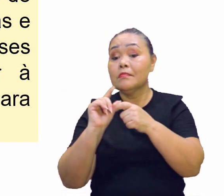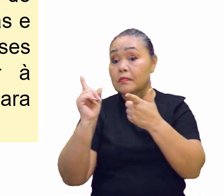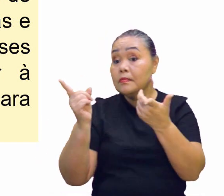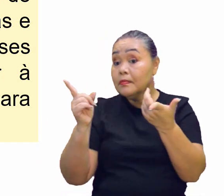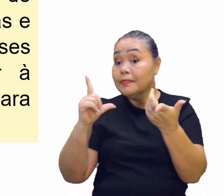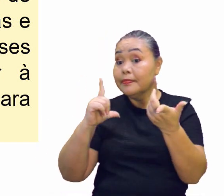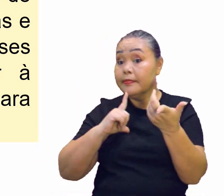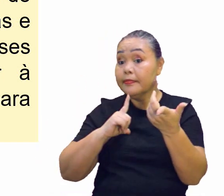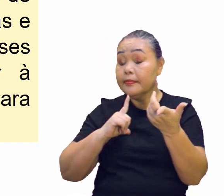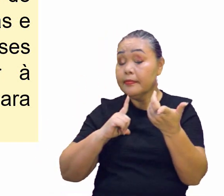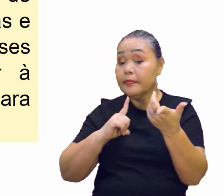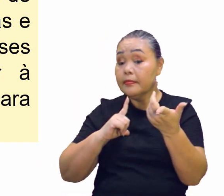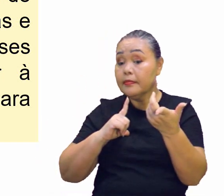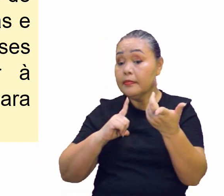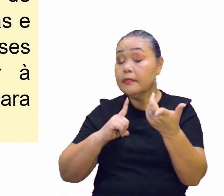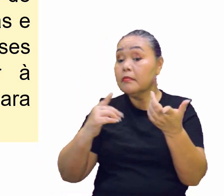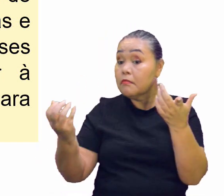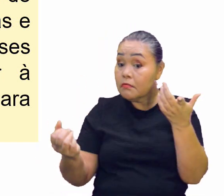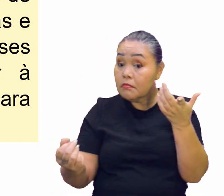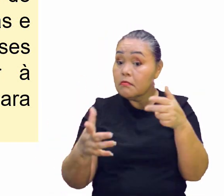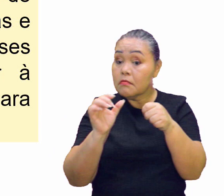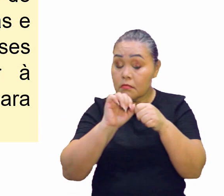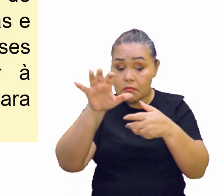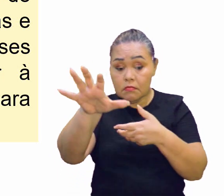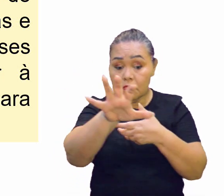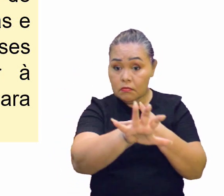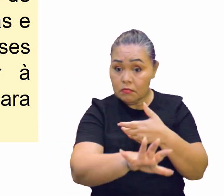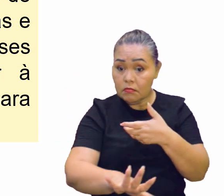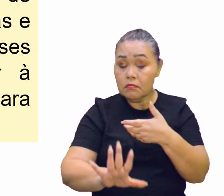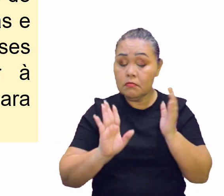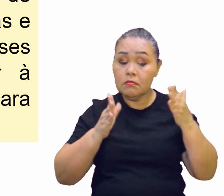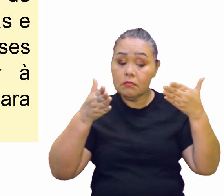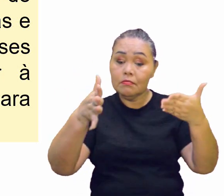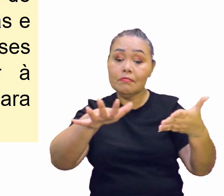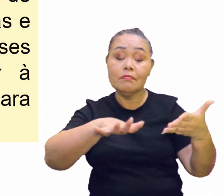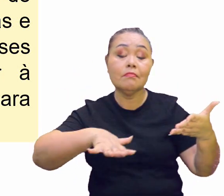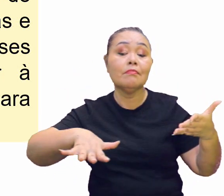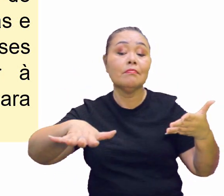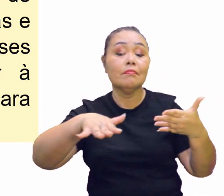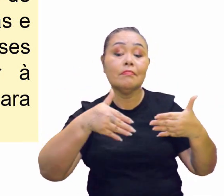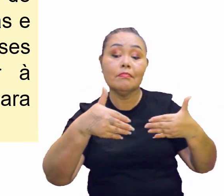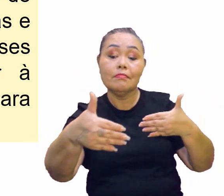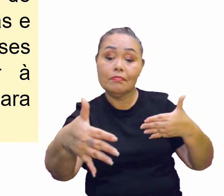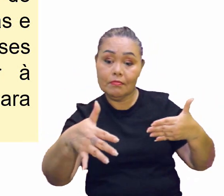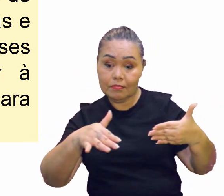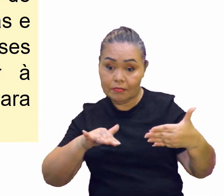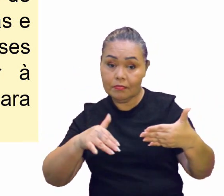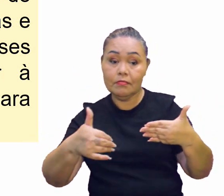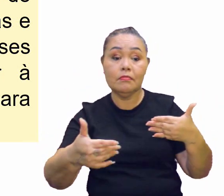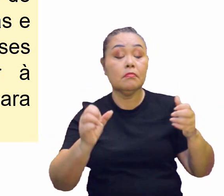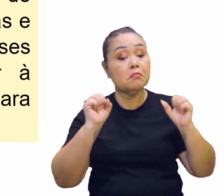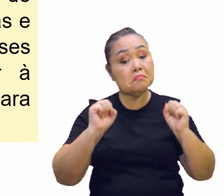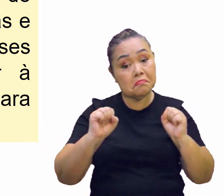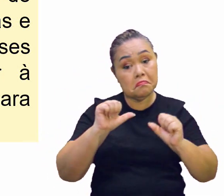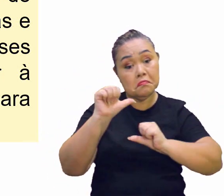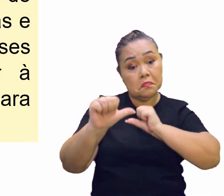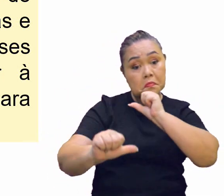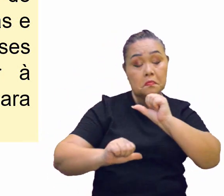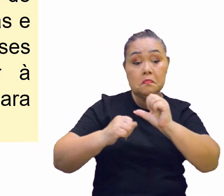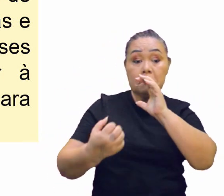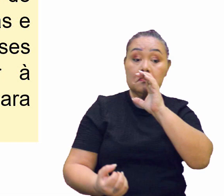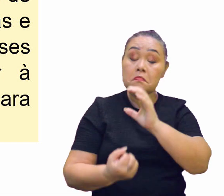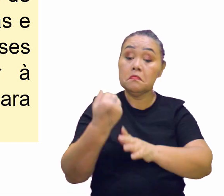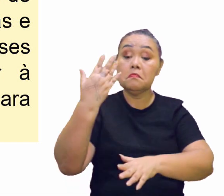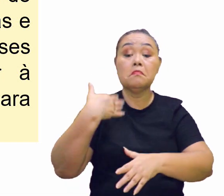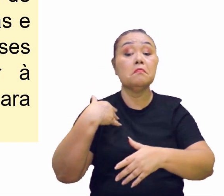ter, então, uma nova forma de regionalizar determinada área, determinado espaço, que podem ser alteradas com a